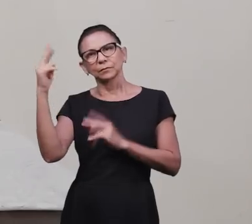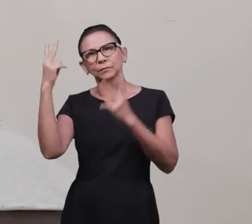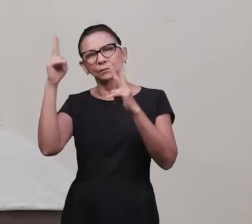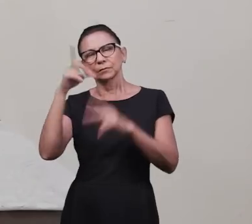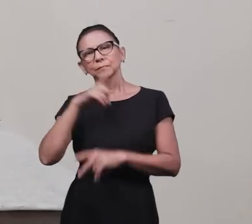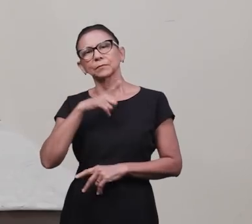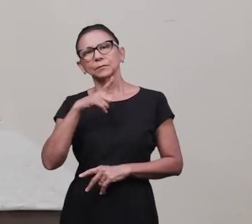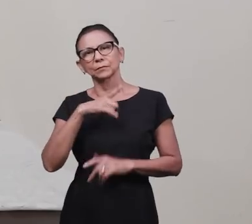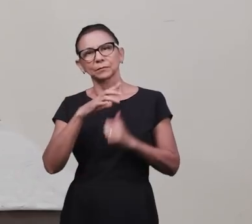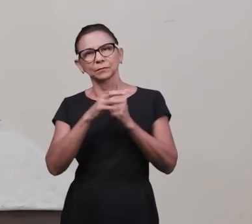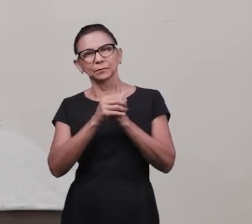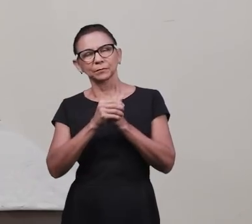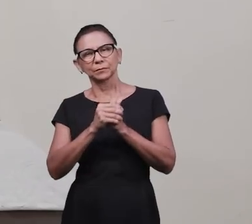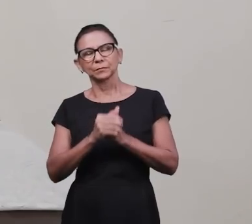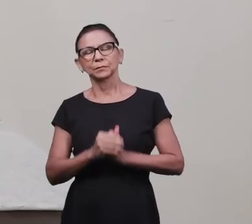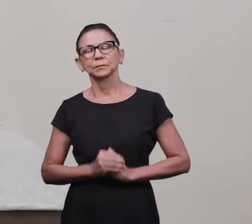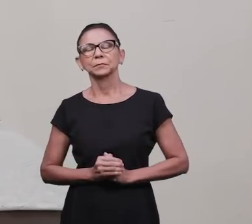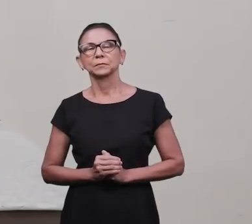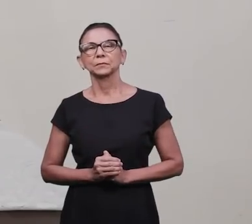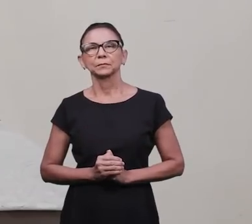vem a vitória. Amém?